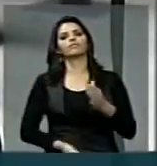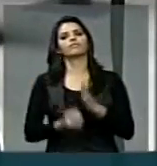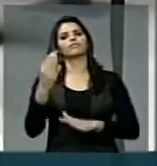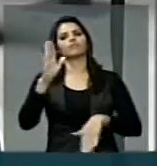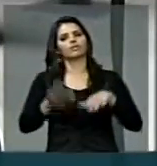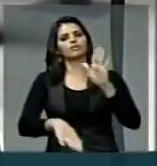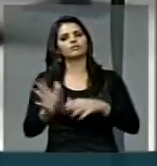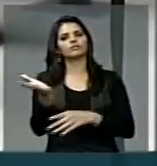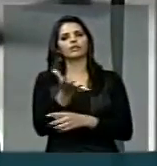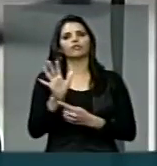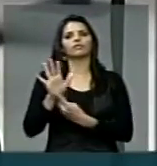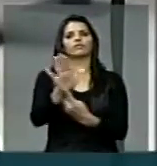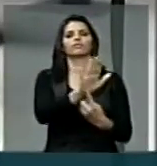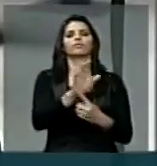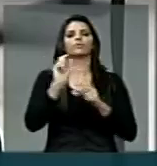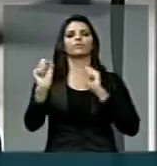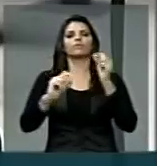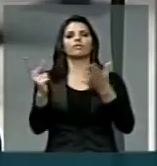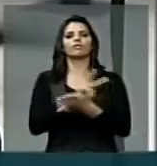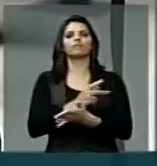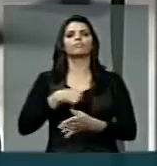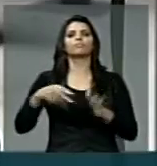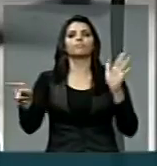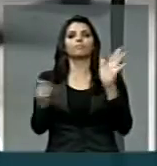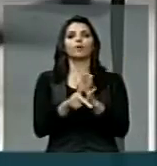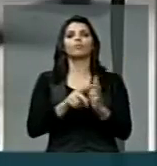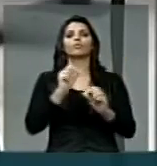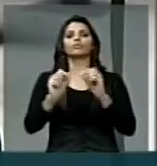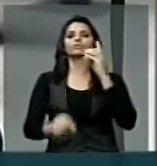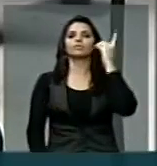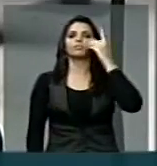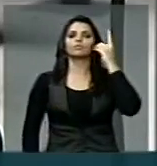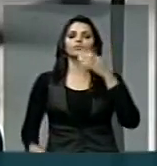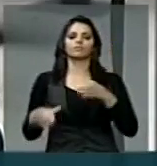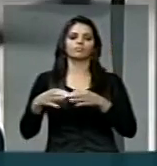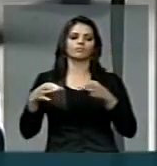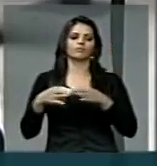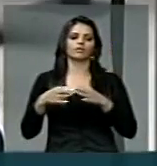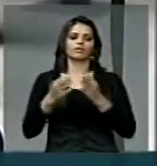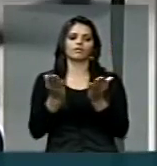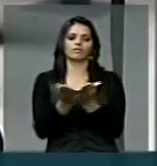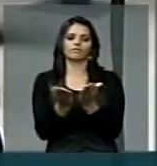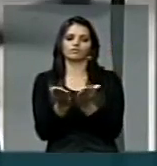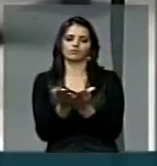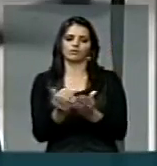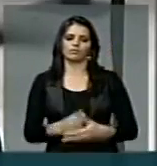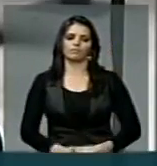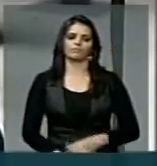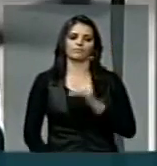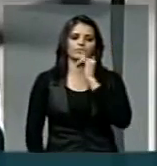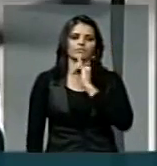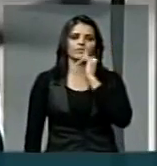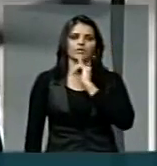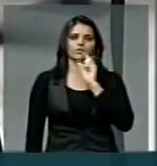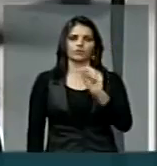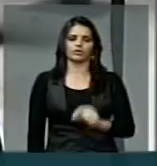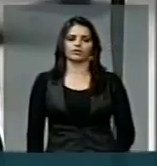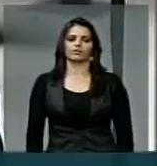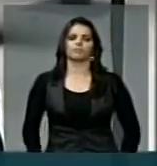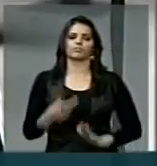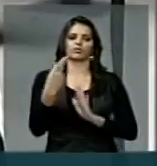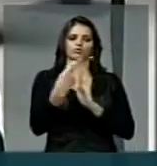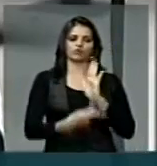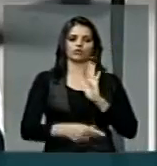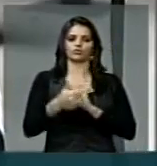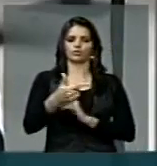vezes querem dar a iniciativas advinda de deputados da bancada evangélica. Um exemplo é o